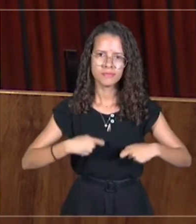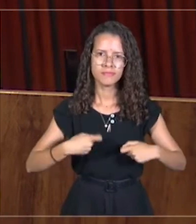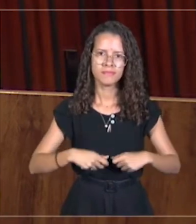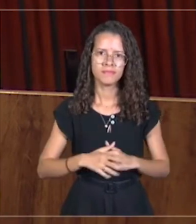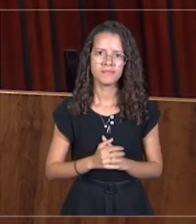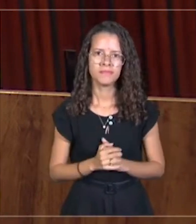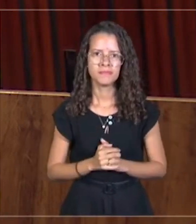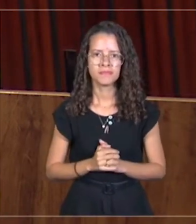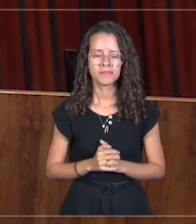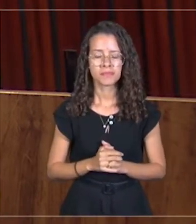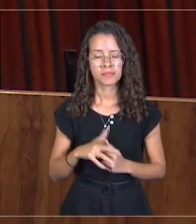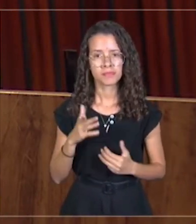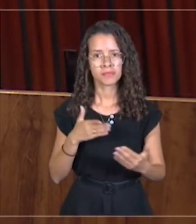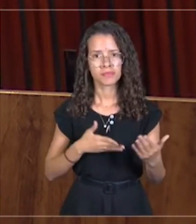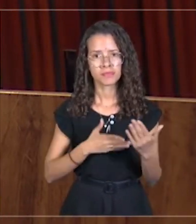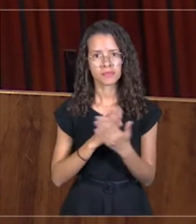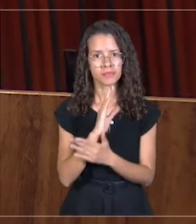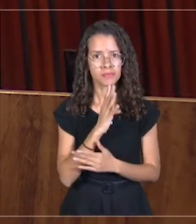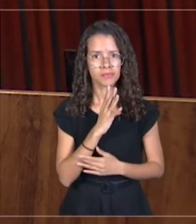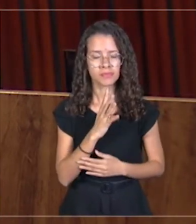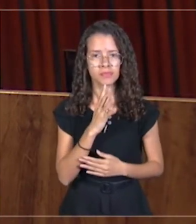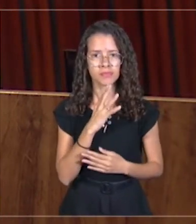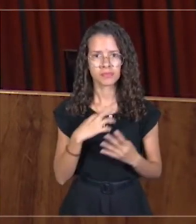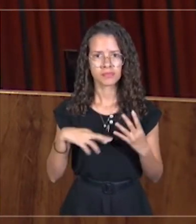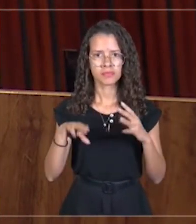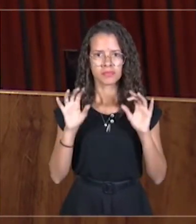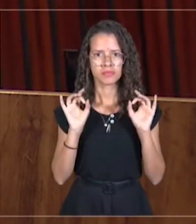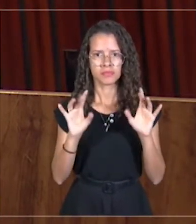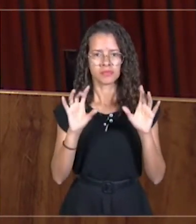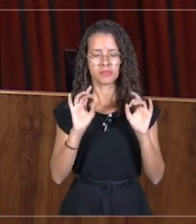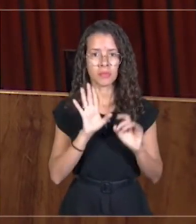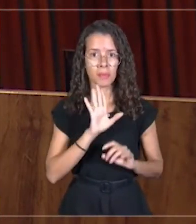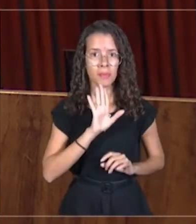para também reconhecer, mas reconhecer com base em um